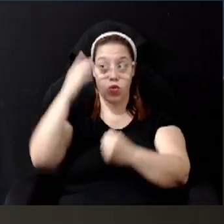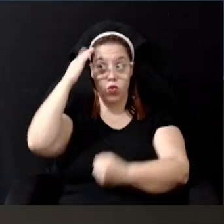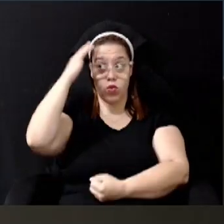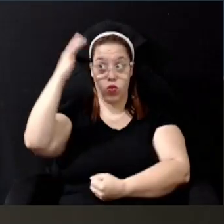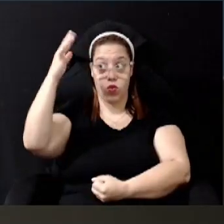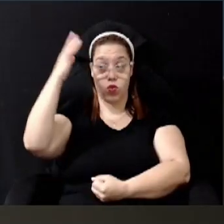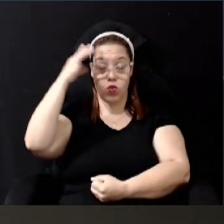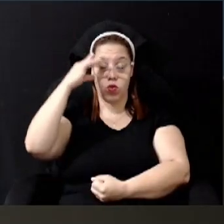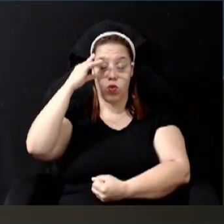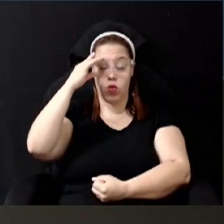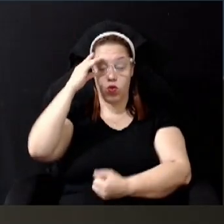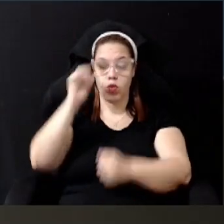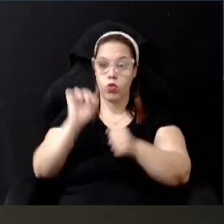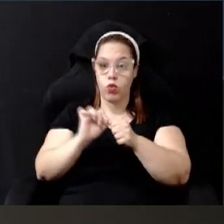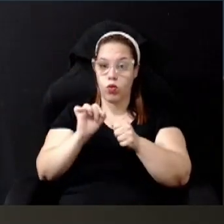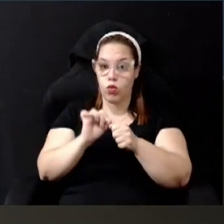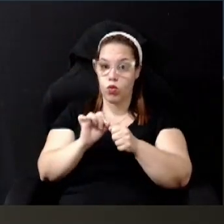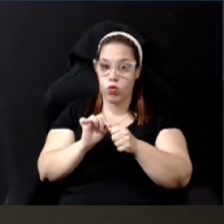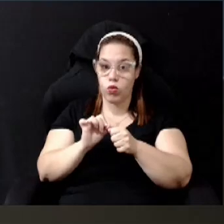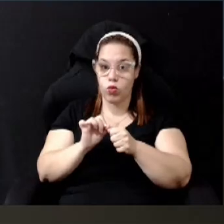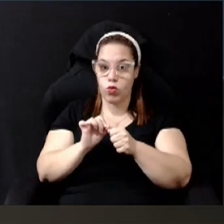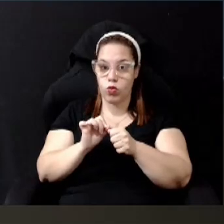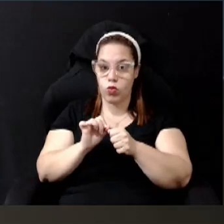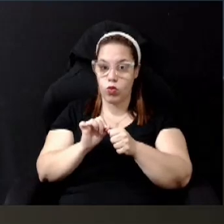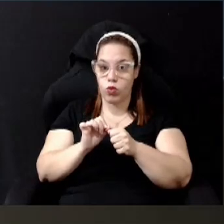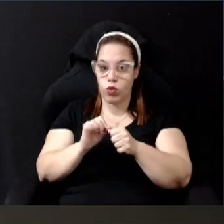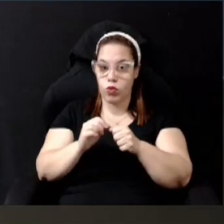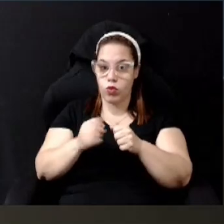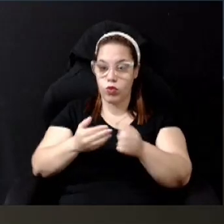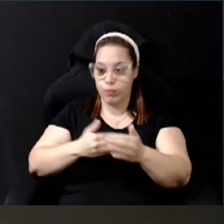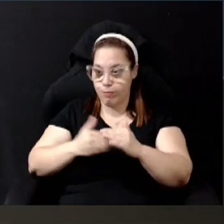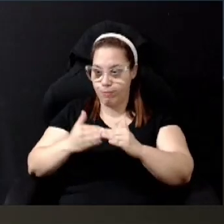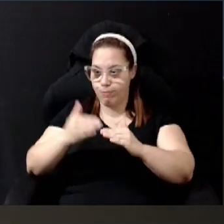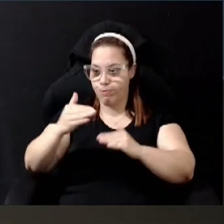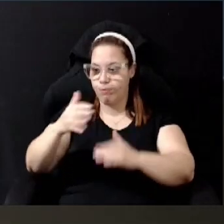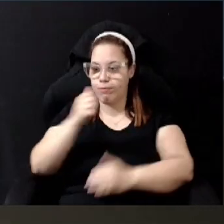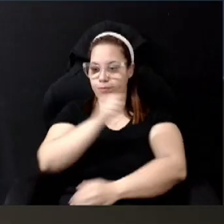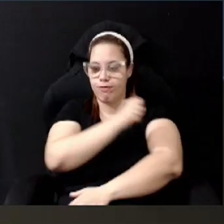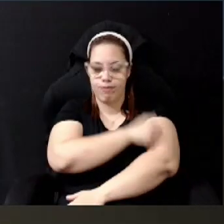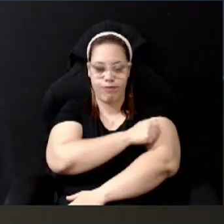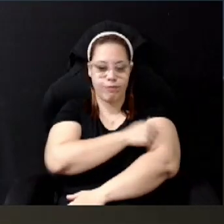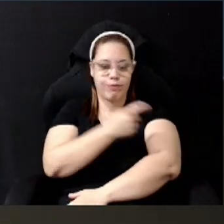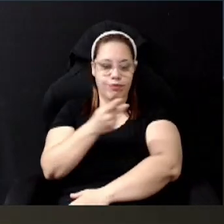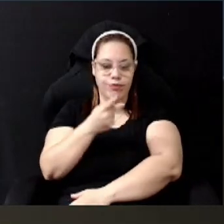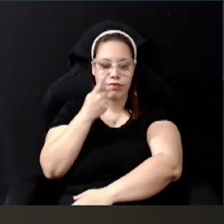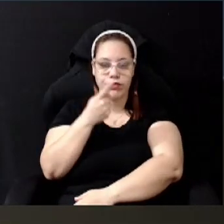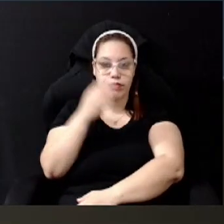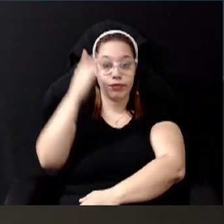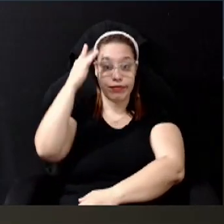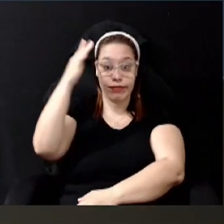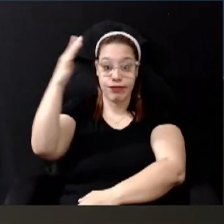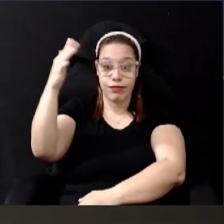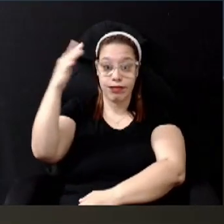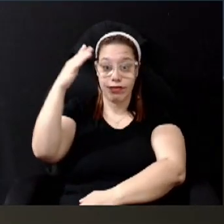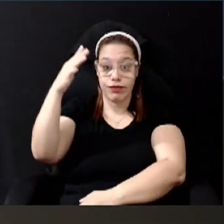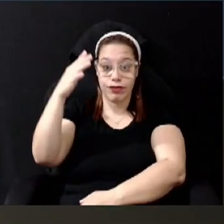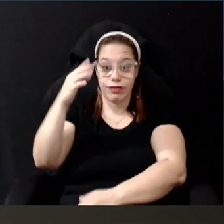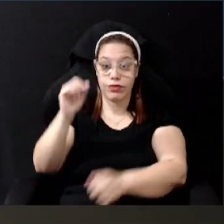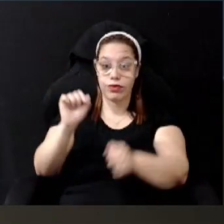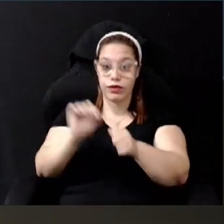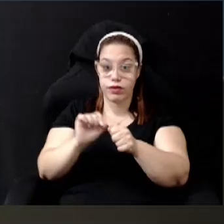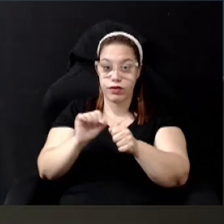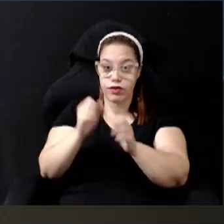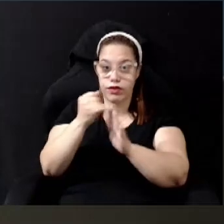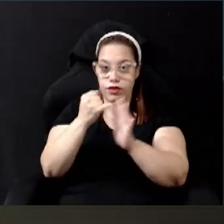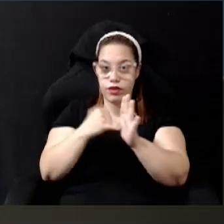fazendo para dar o máximo possível para esse aluno. Eu sempre falo que a ideia é, quando ele faz a matrícula,